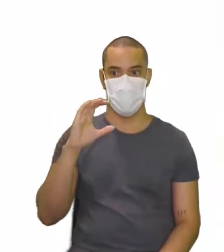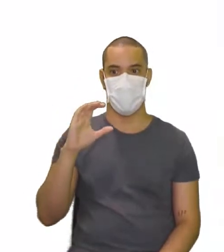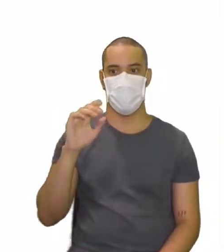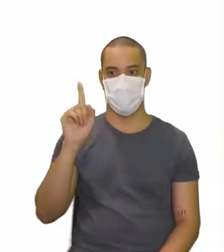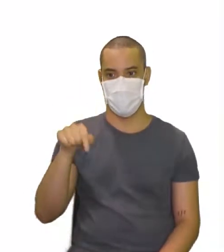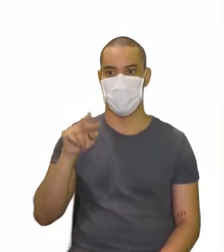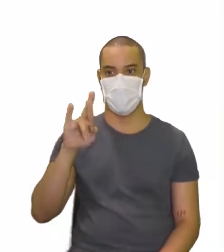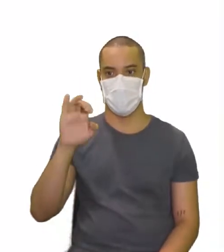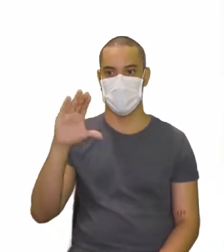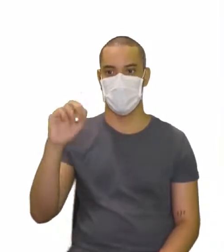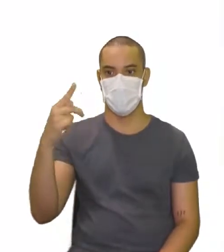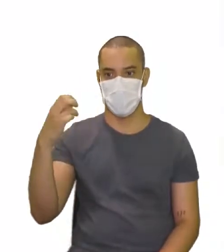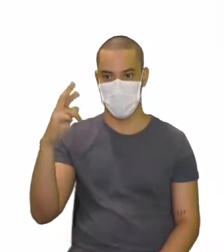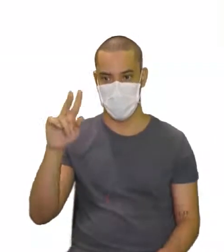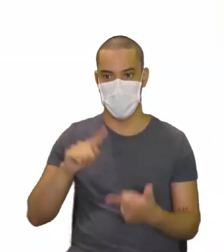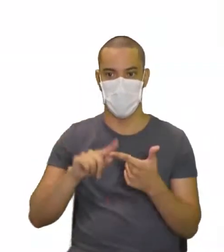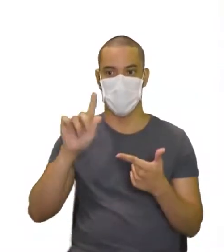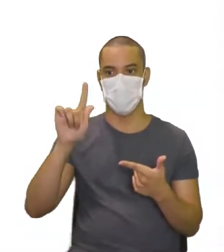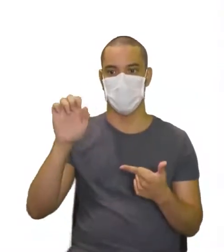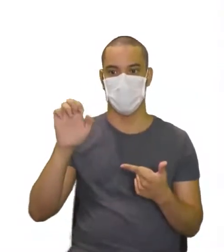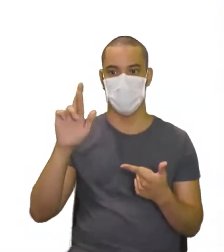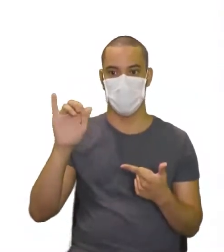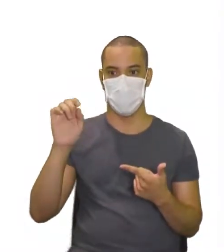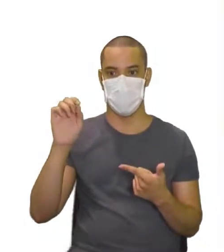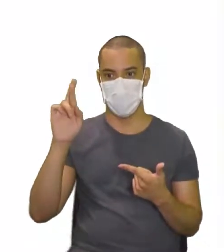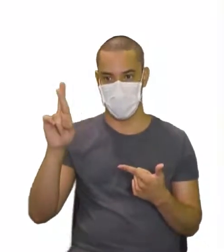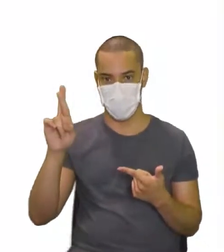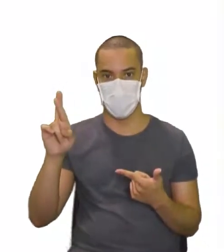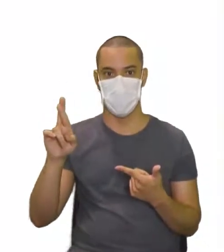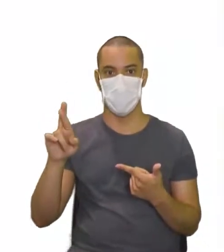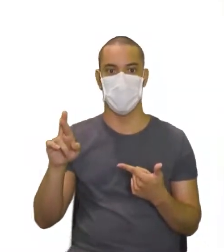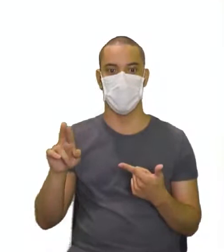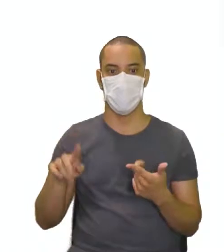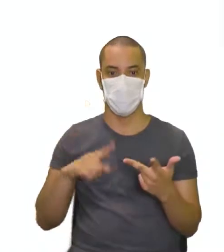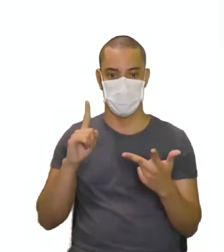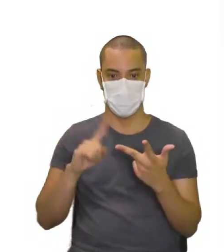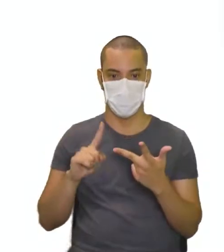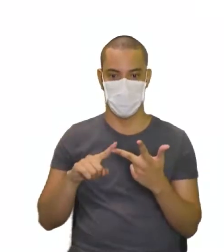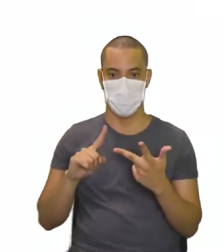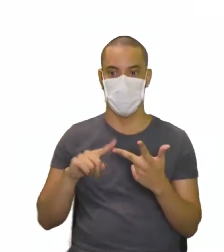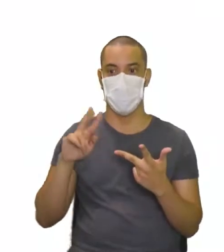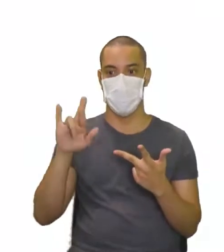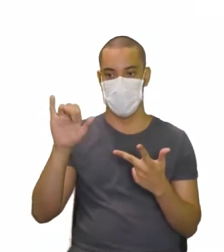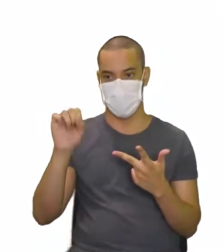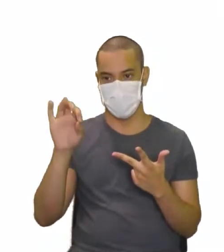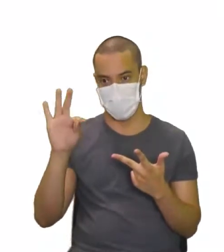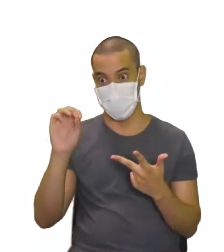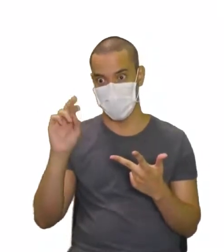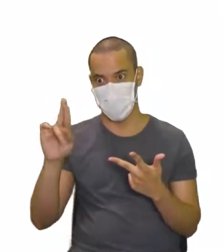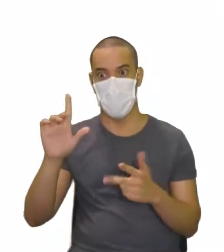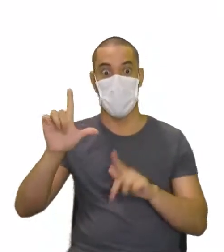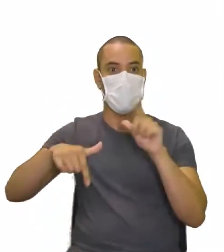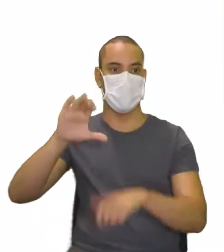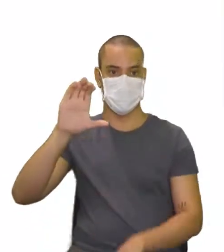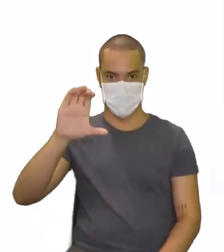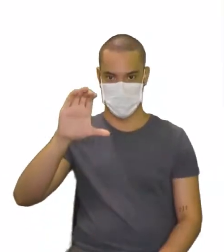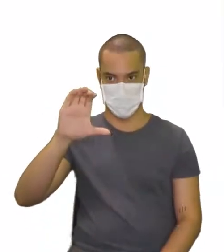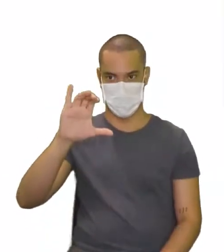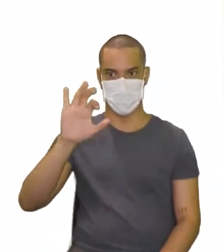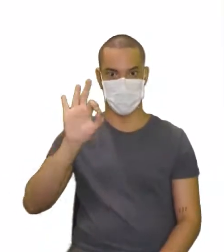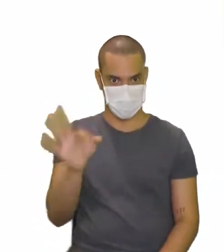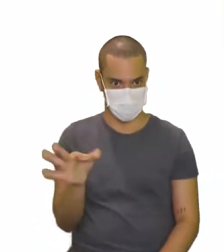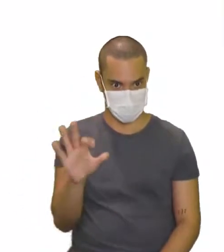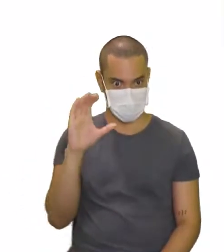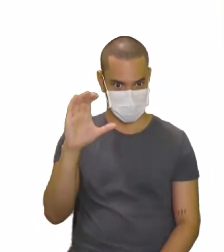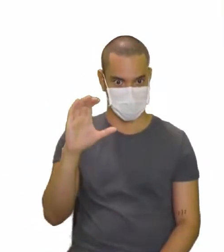Receptor, resistor, receptor, gerador e resistor, entendido? Galerinha,